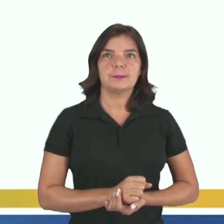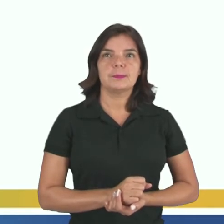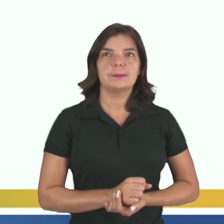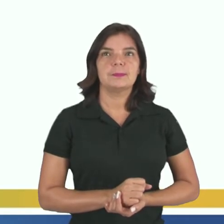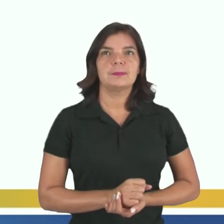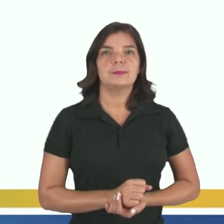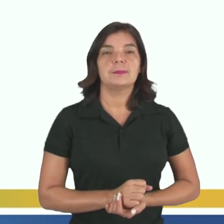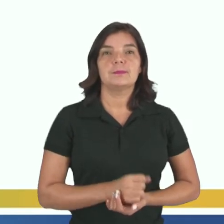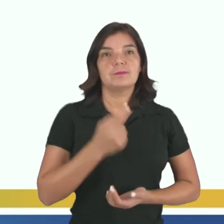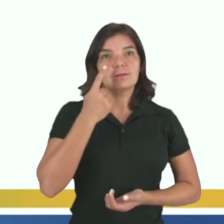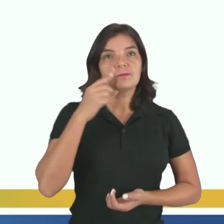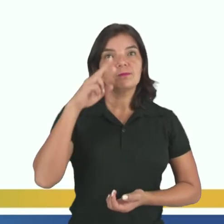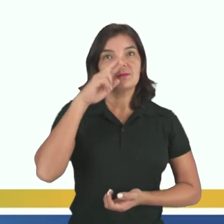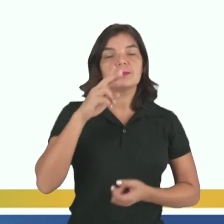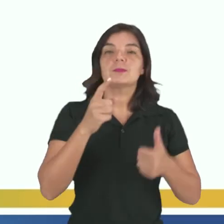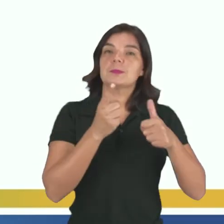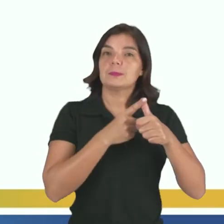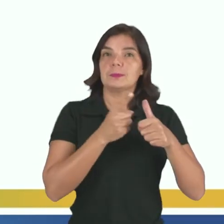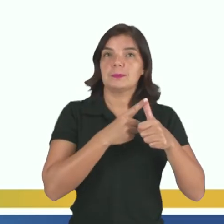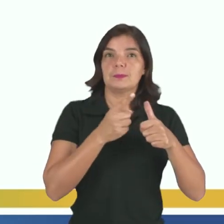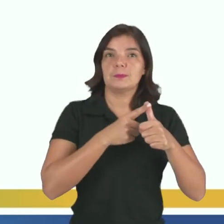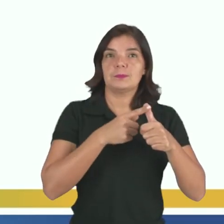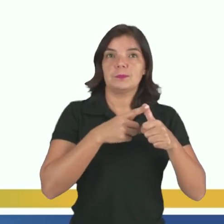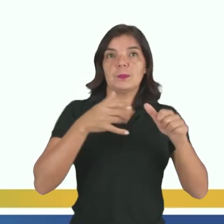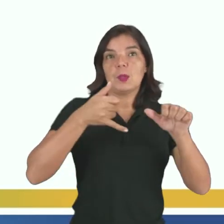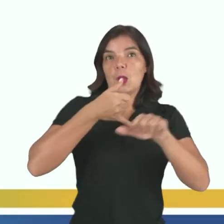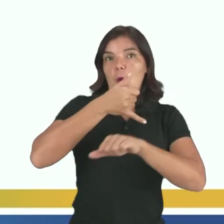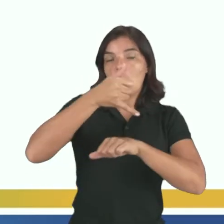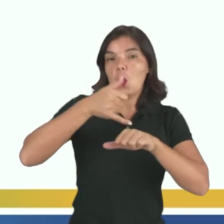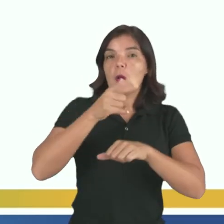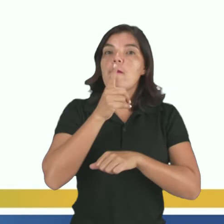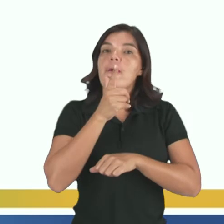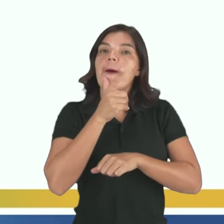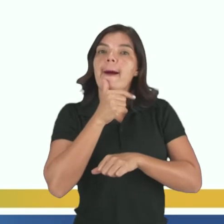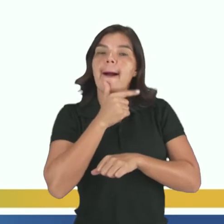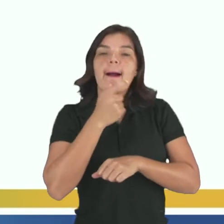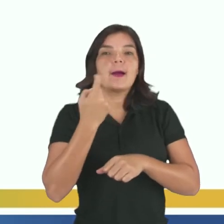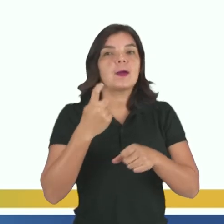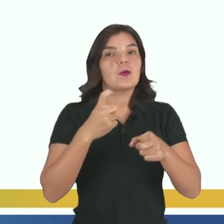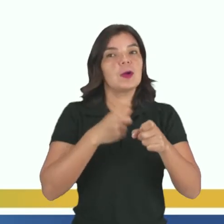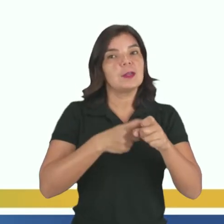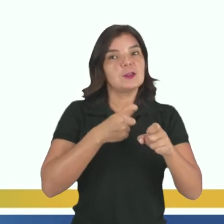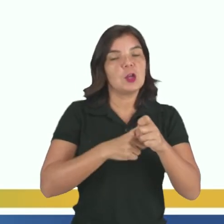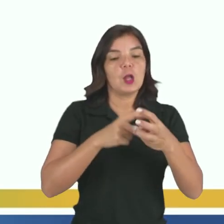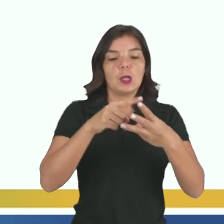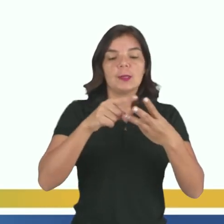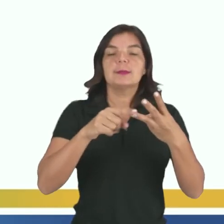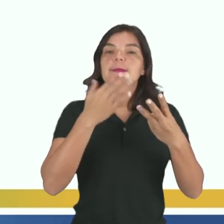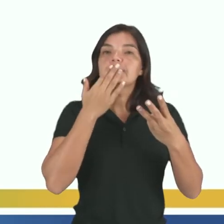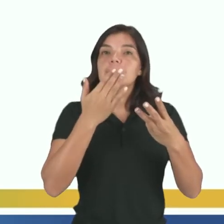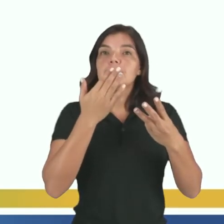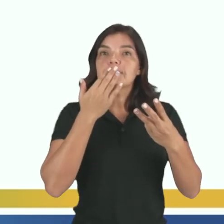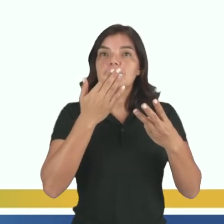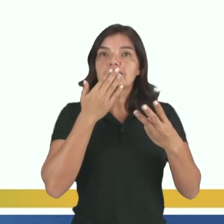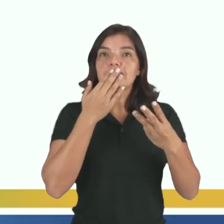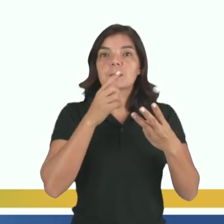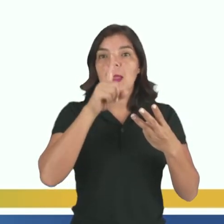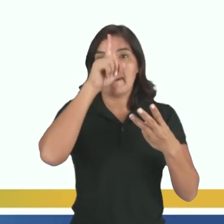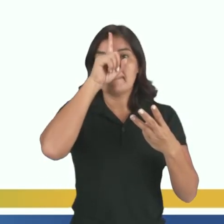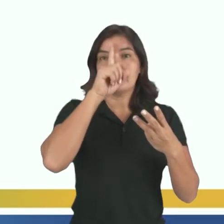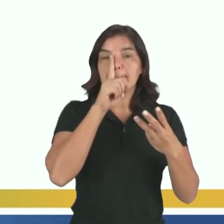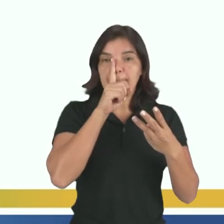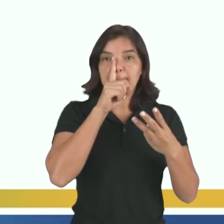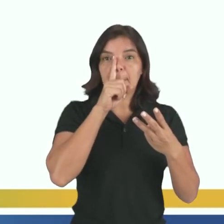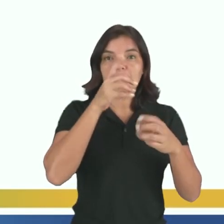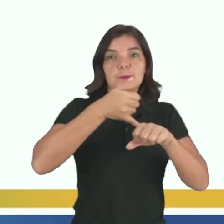Então, observando, na primeira diz óleo, água e gelo. Eu tenho 3 tipos aí, é só olhar no primeiro vaso. Ó. Tem amarelo